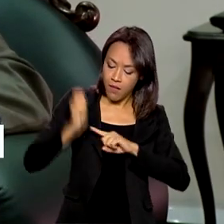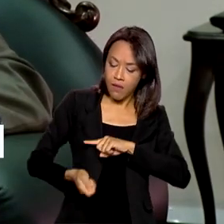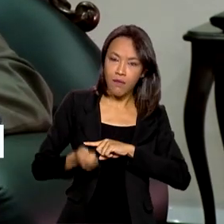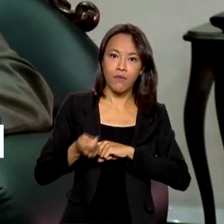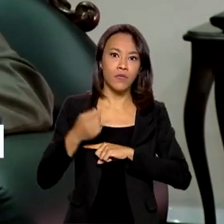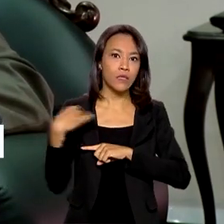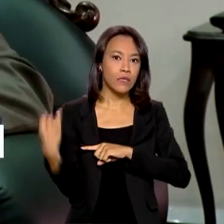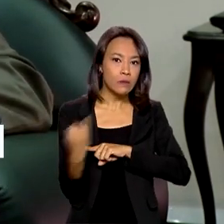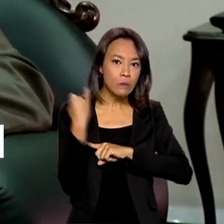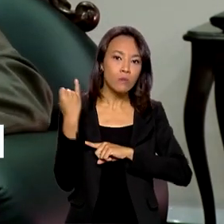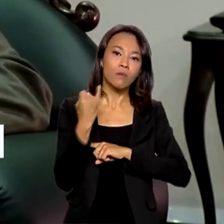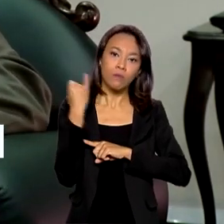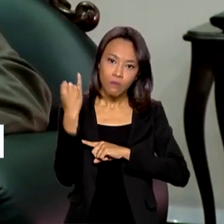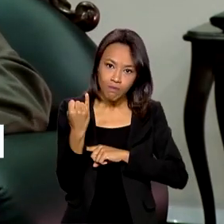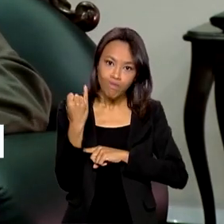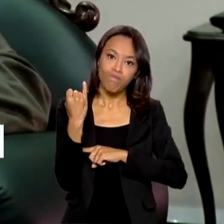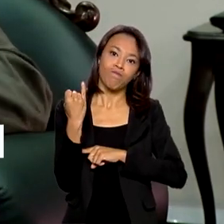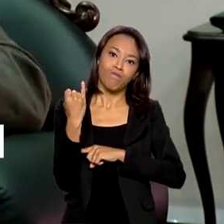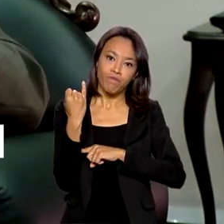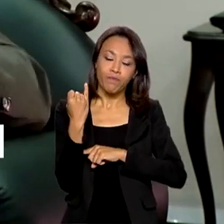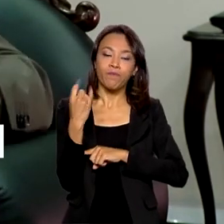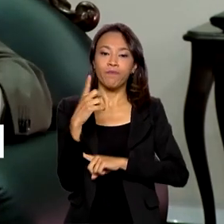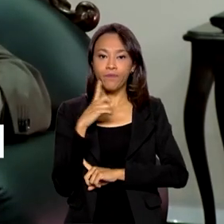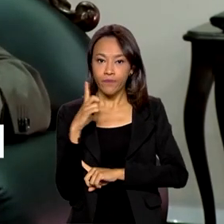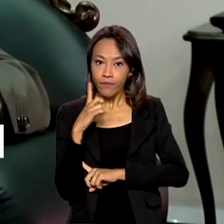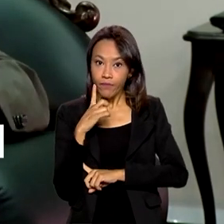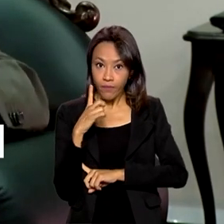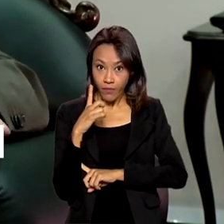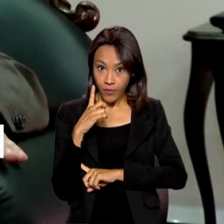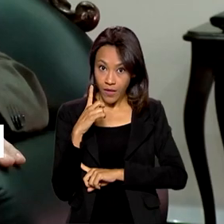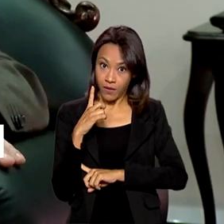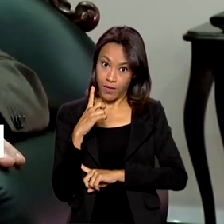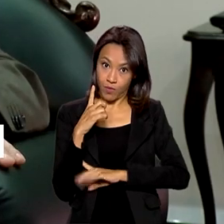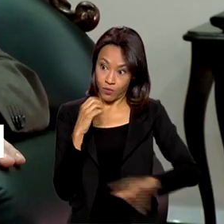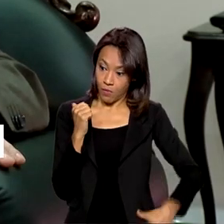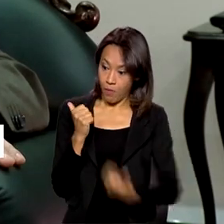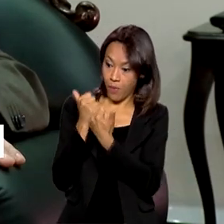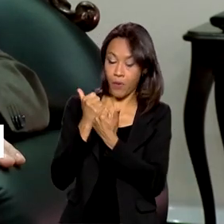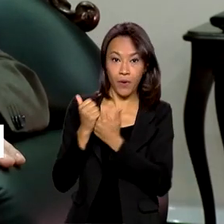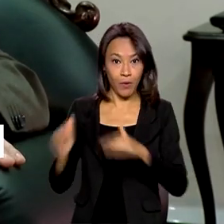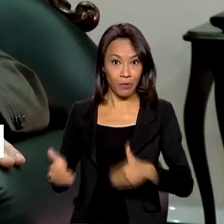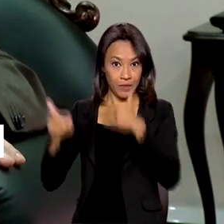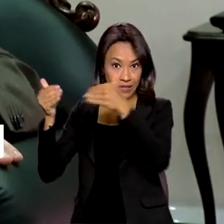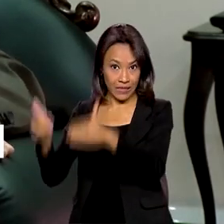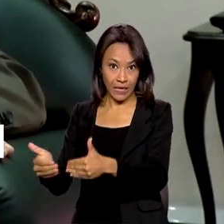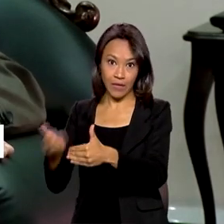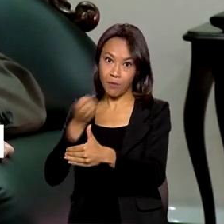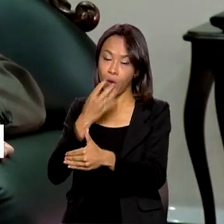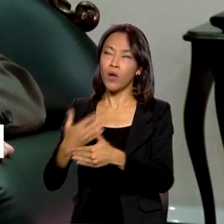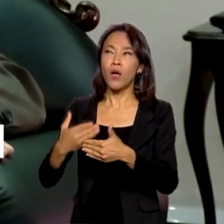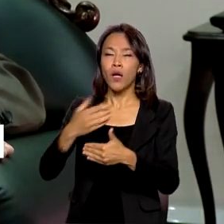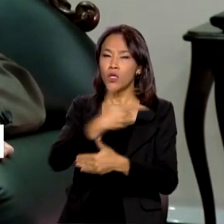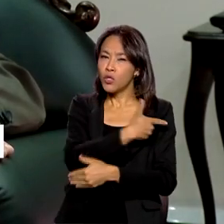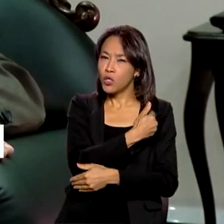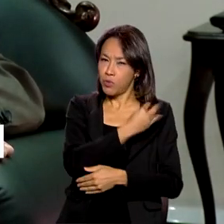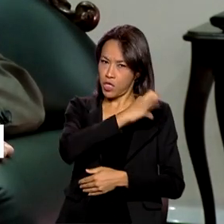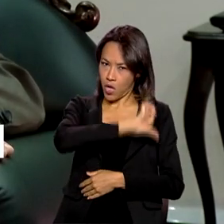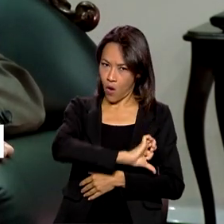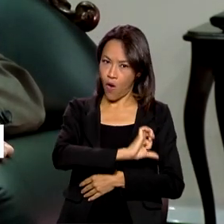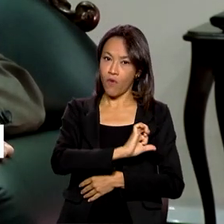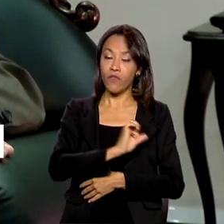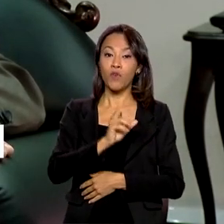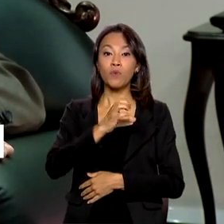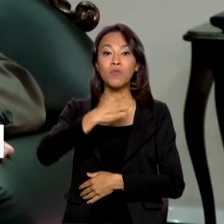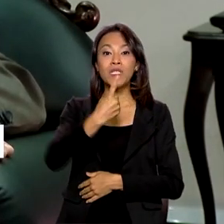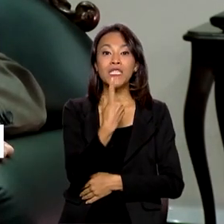fundamental mas demos um upgrade aqui no ministério muito grande para você ter uma ideia no ano de 2019 foram realizados